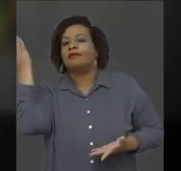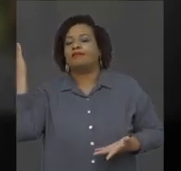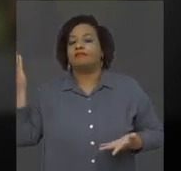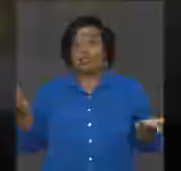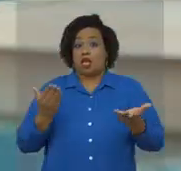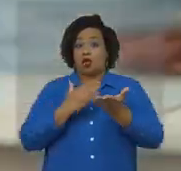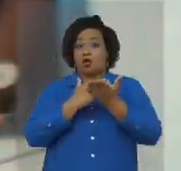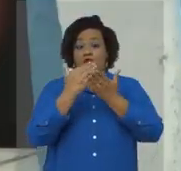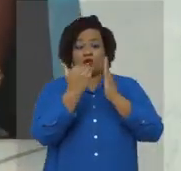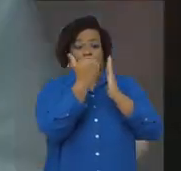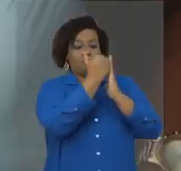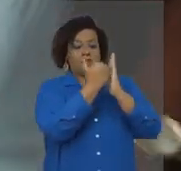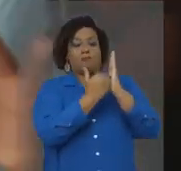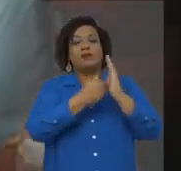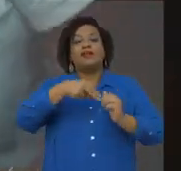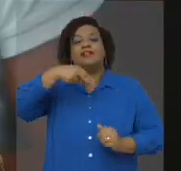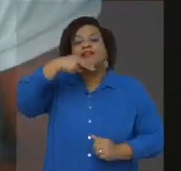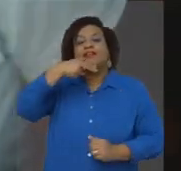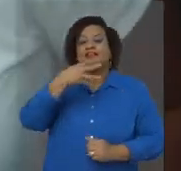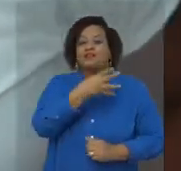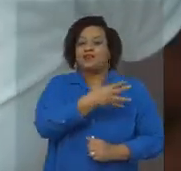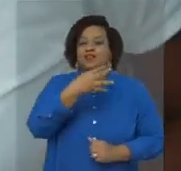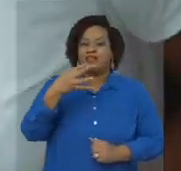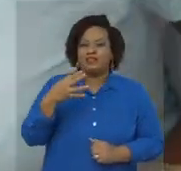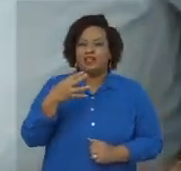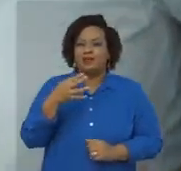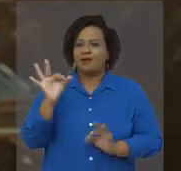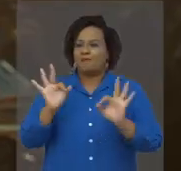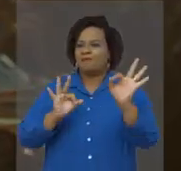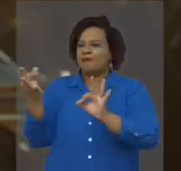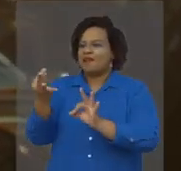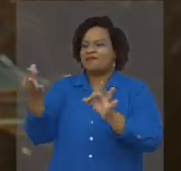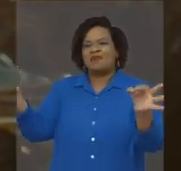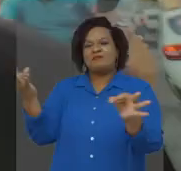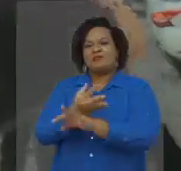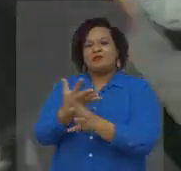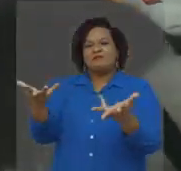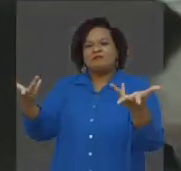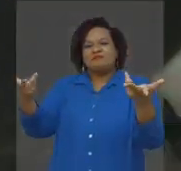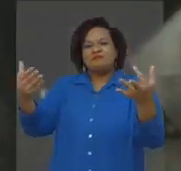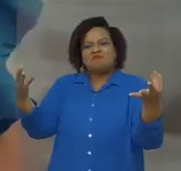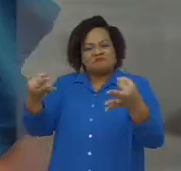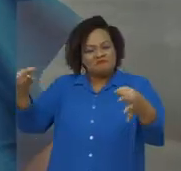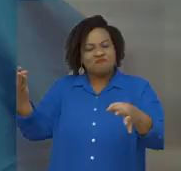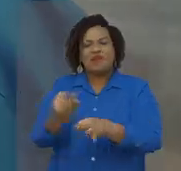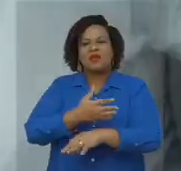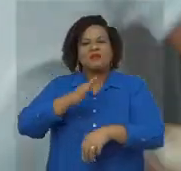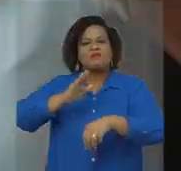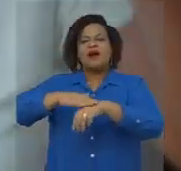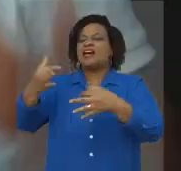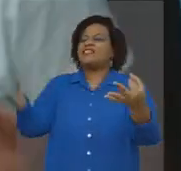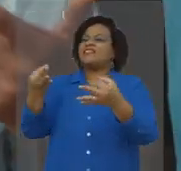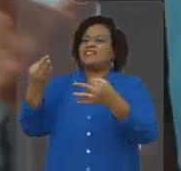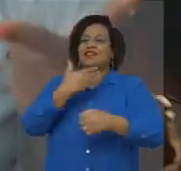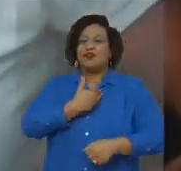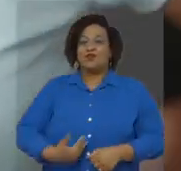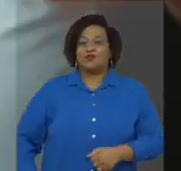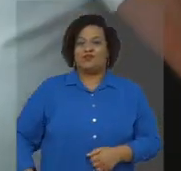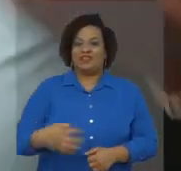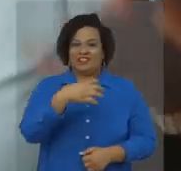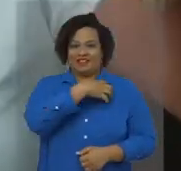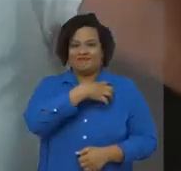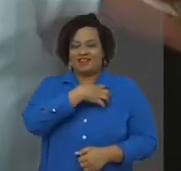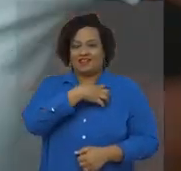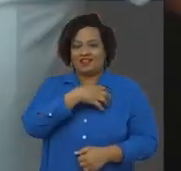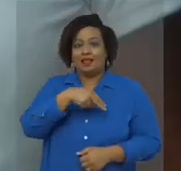bom. Começa agora o programa de ACM Neto 44. O mais preparado. Mais preparado. Mais preparado. O mais preparado